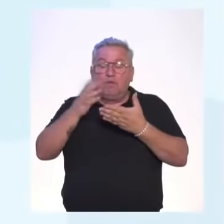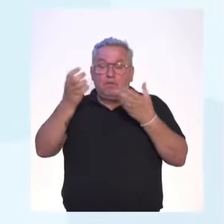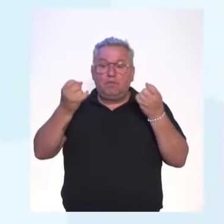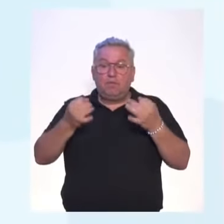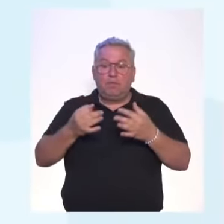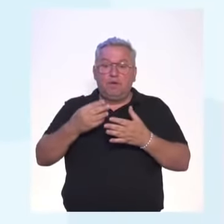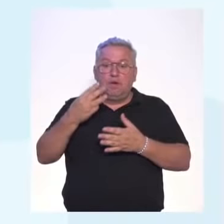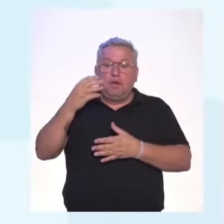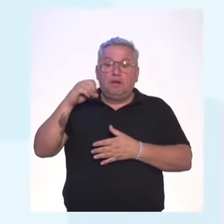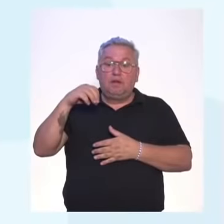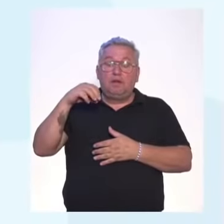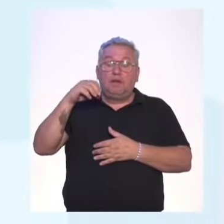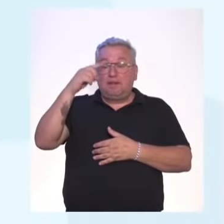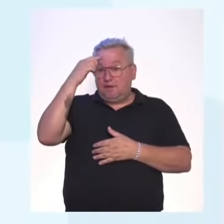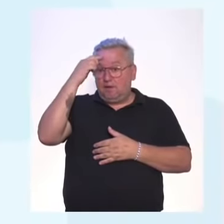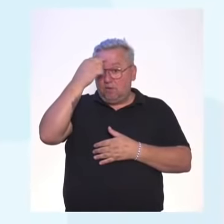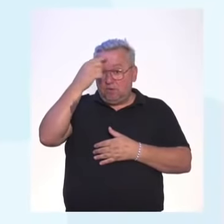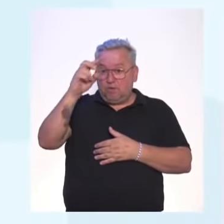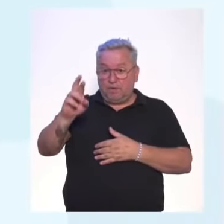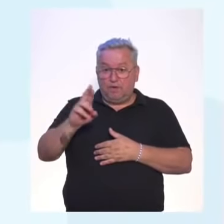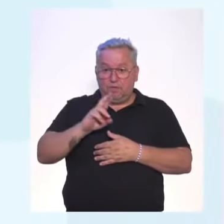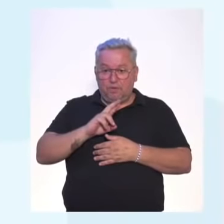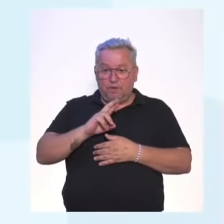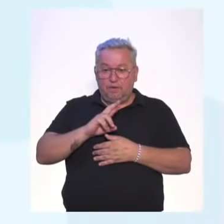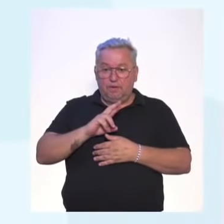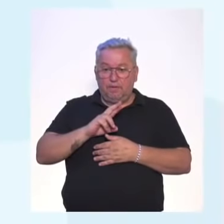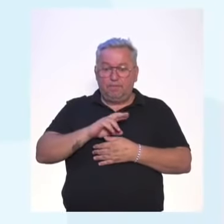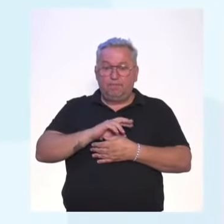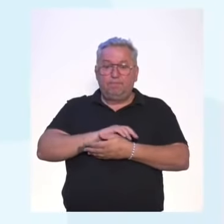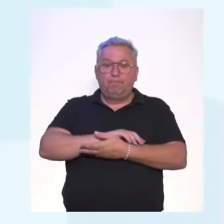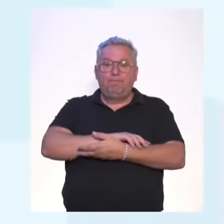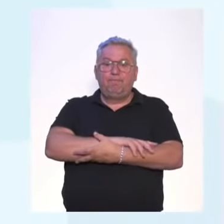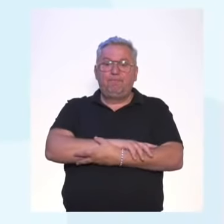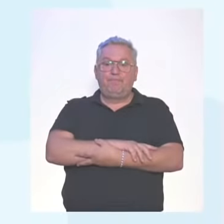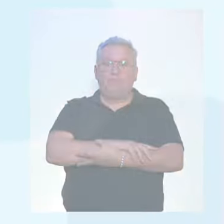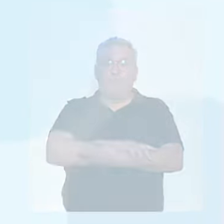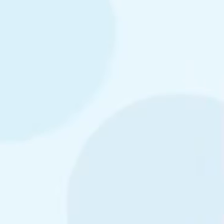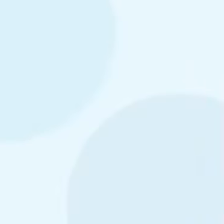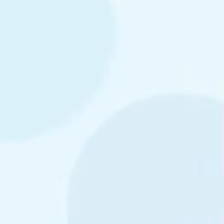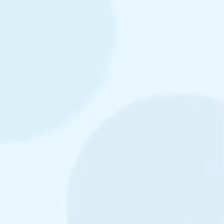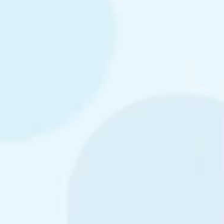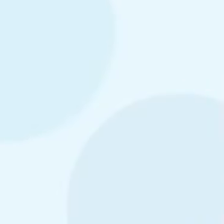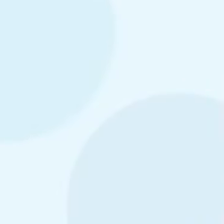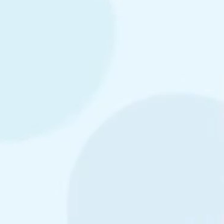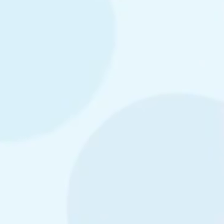comentou aqui vamos lá 30 segundo dias para vocês responder ele é isso aí